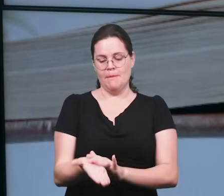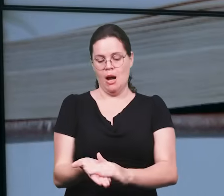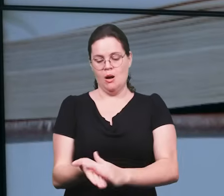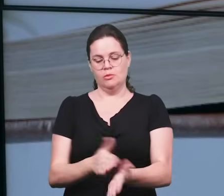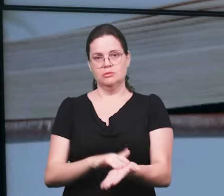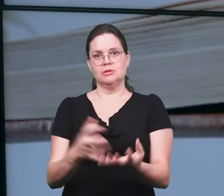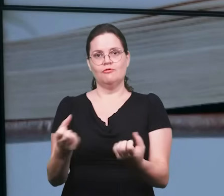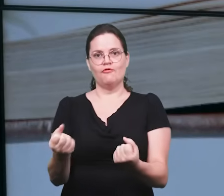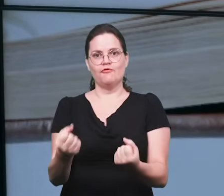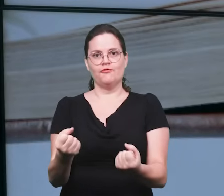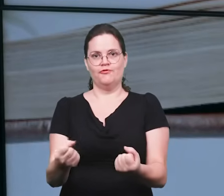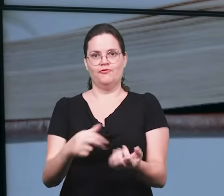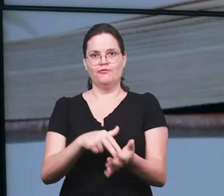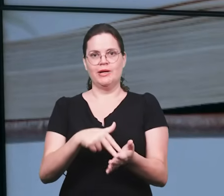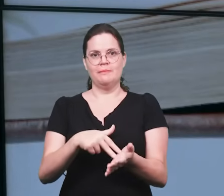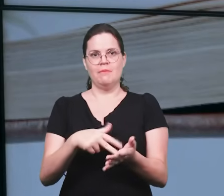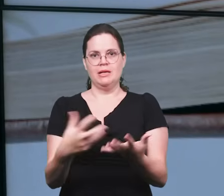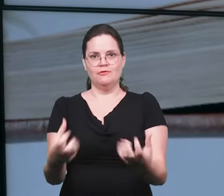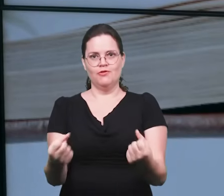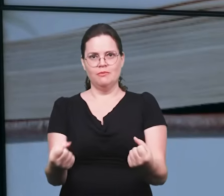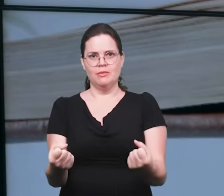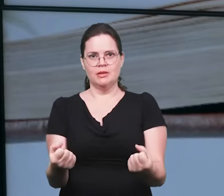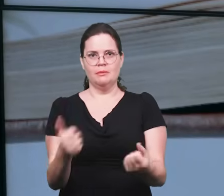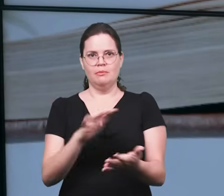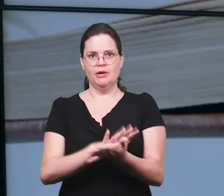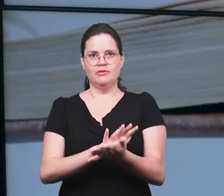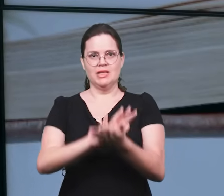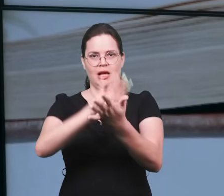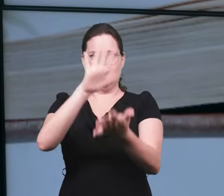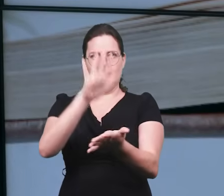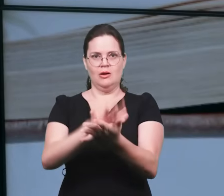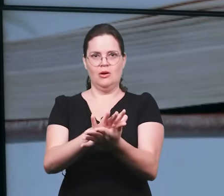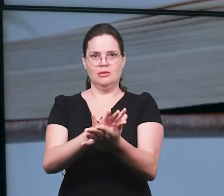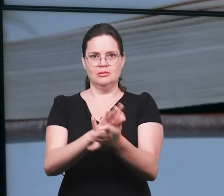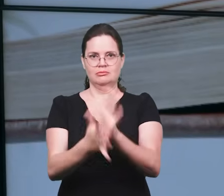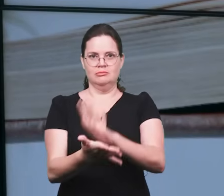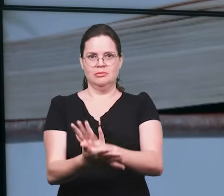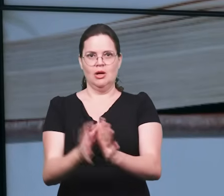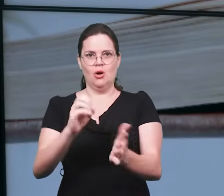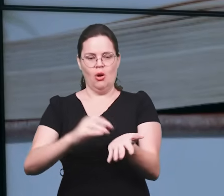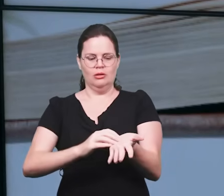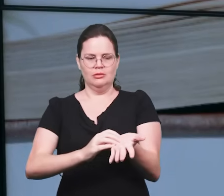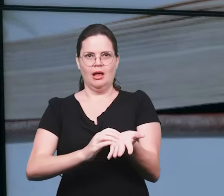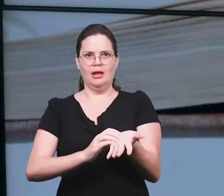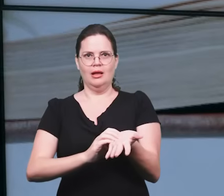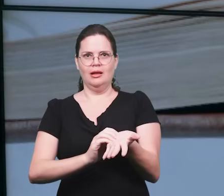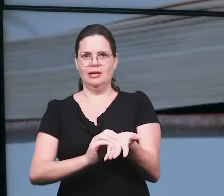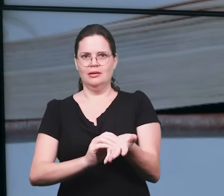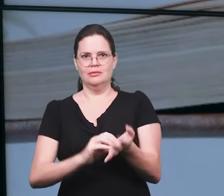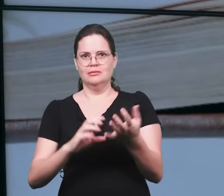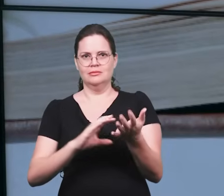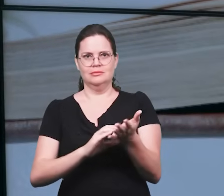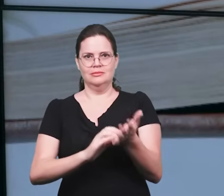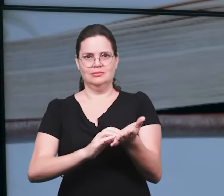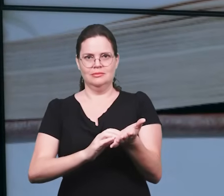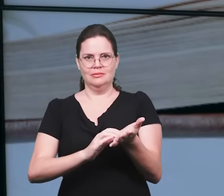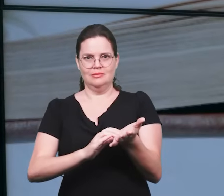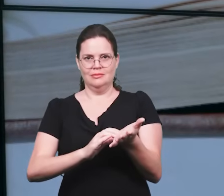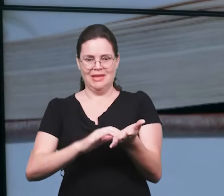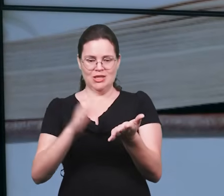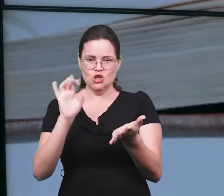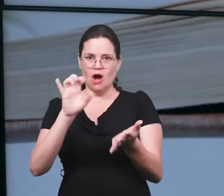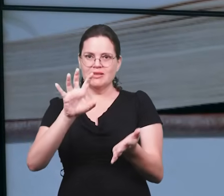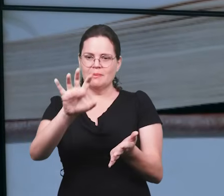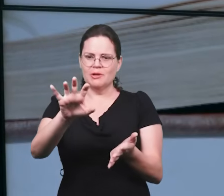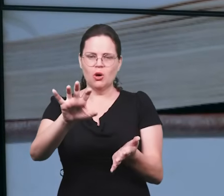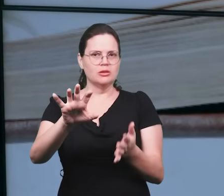né? A palma da mão fala de firmeza, não é que você encosta a mão assim, ou você encosta o dedo apenas, você não tem firmeza. Mas quando você vai